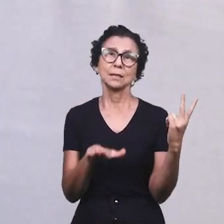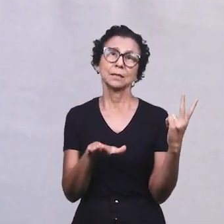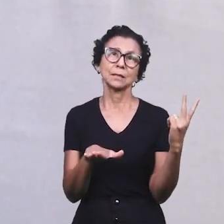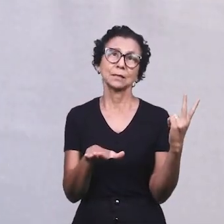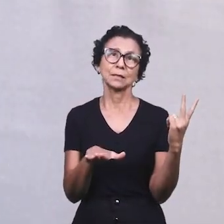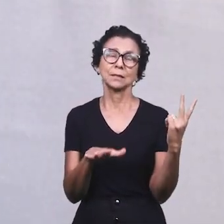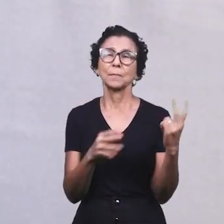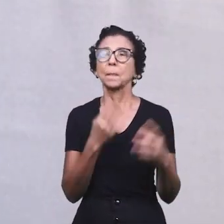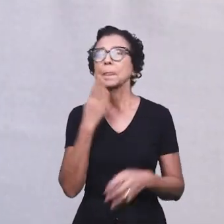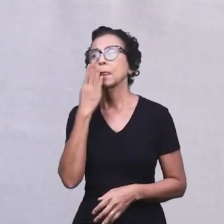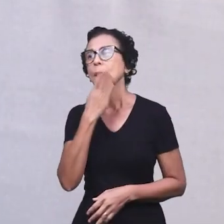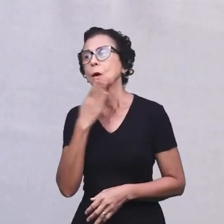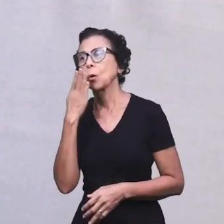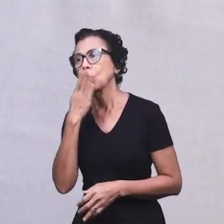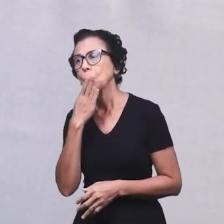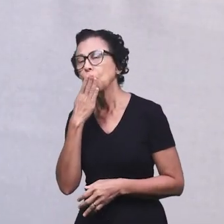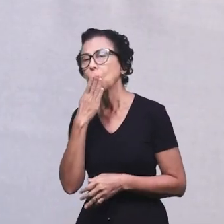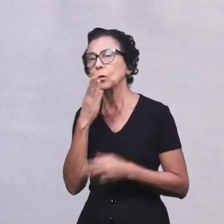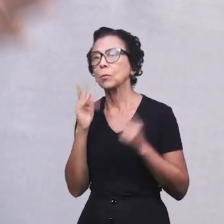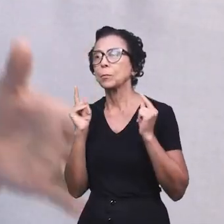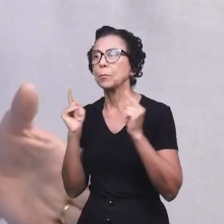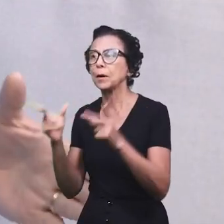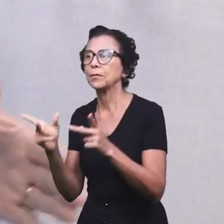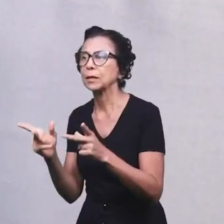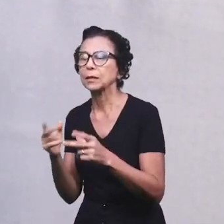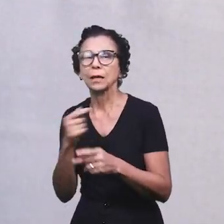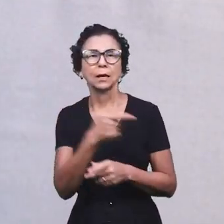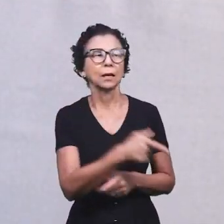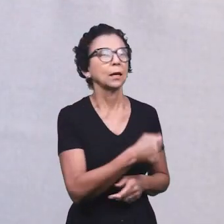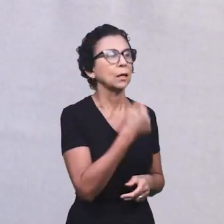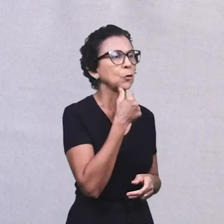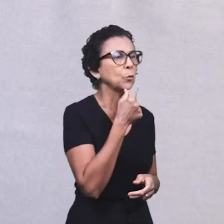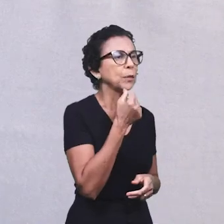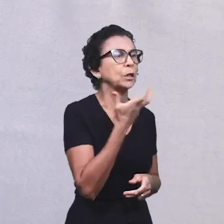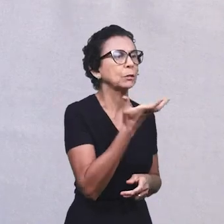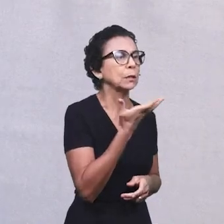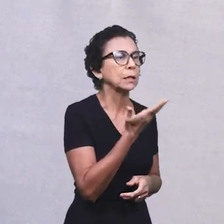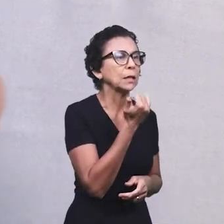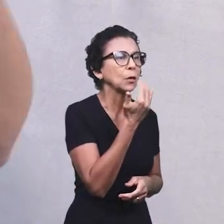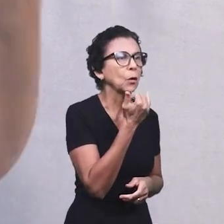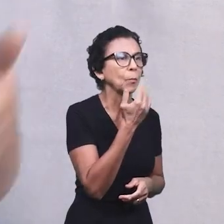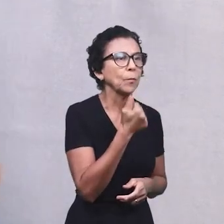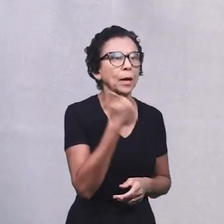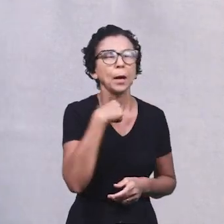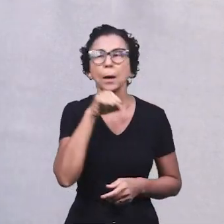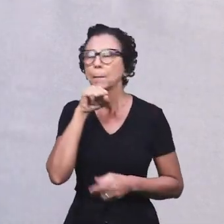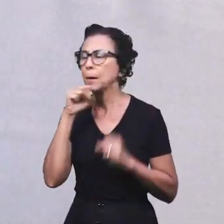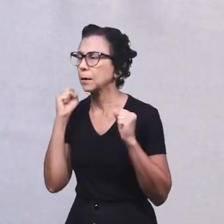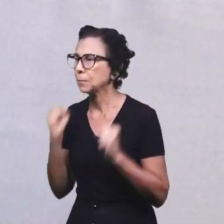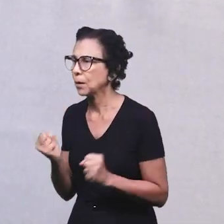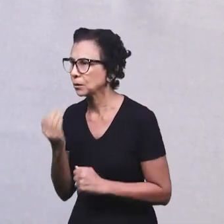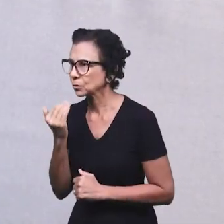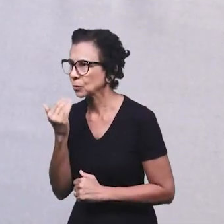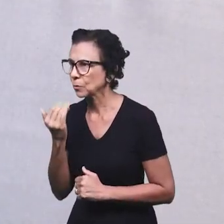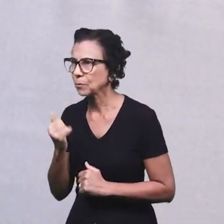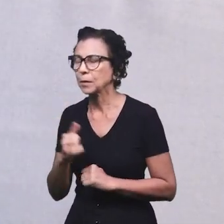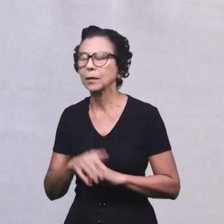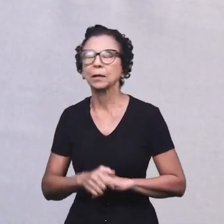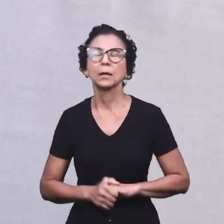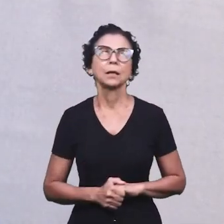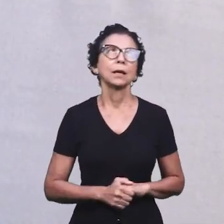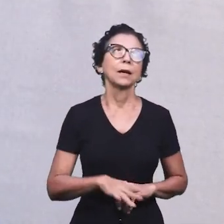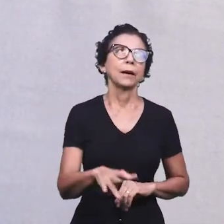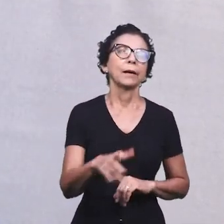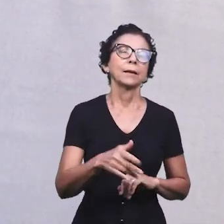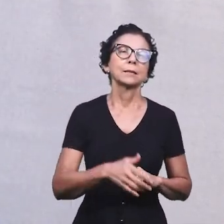quando eu comecei. Era o bolo que era para entregar para cliente, que o menino também queria comer, que o menino, mãe, isso aqui pode comer? Às vezes